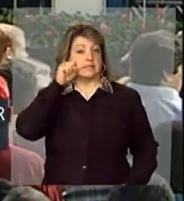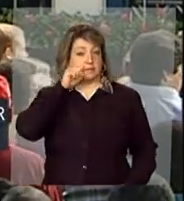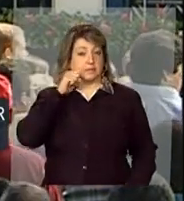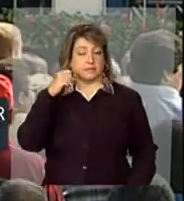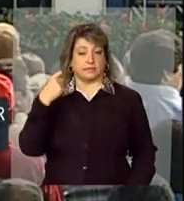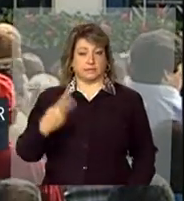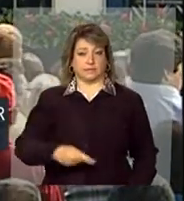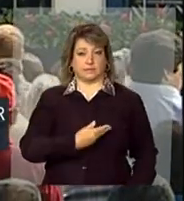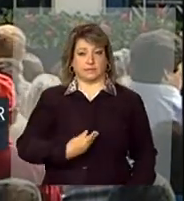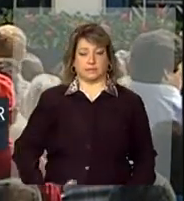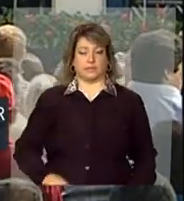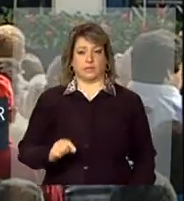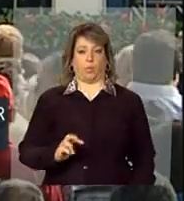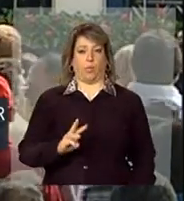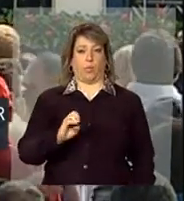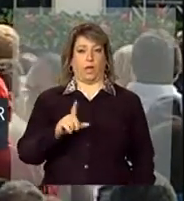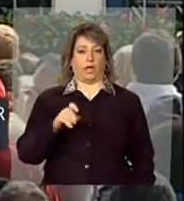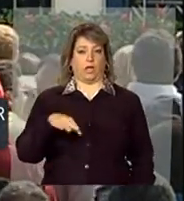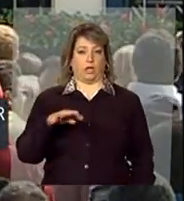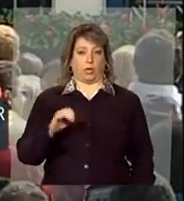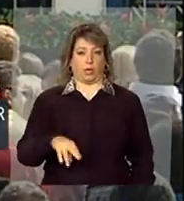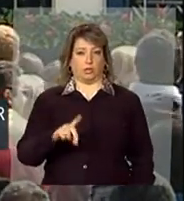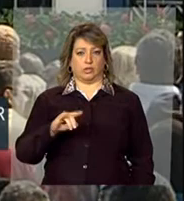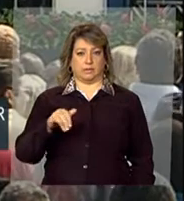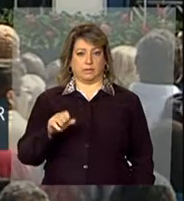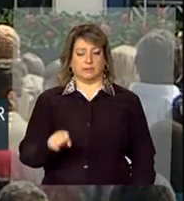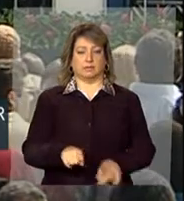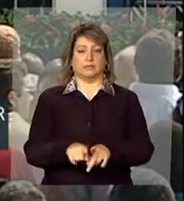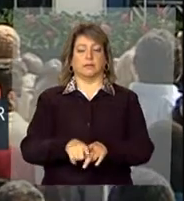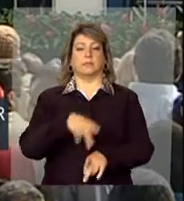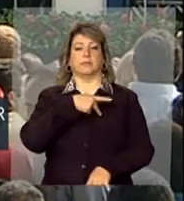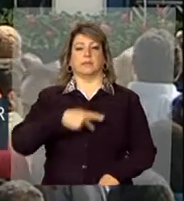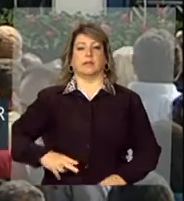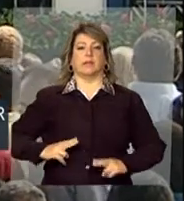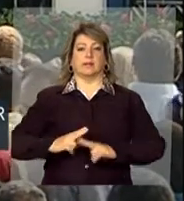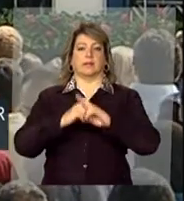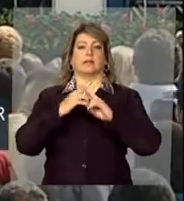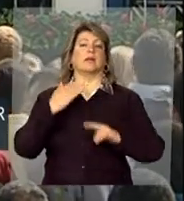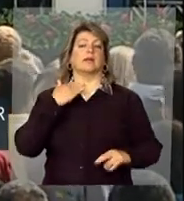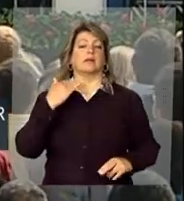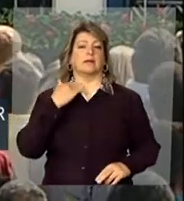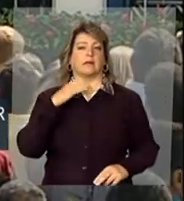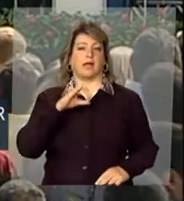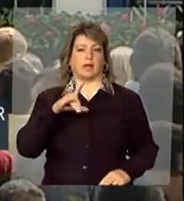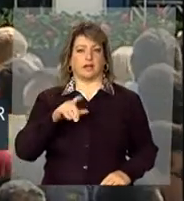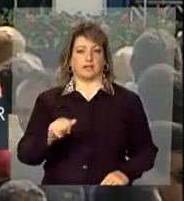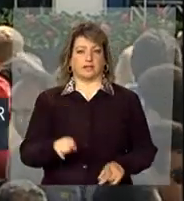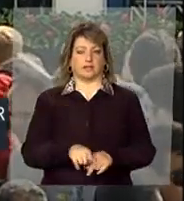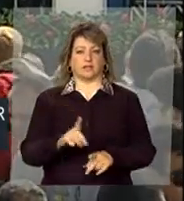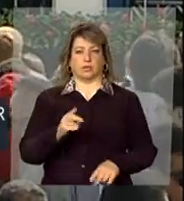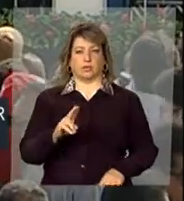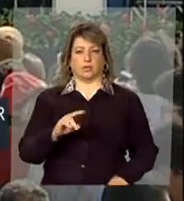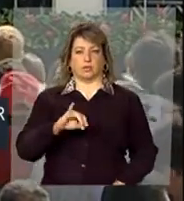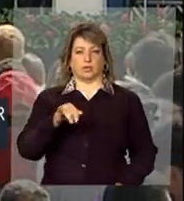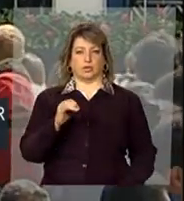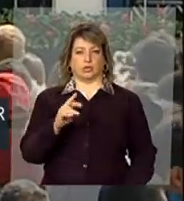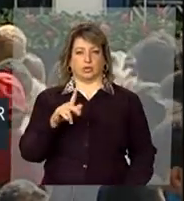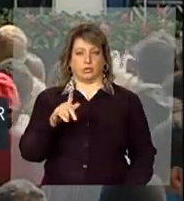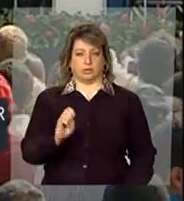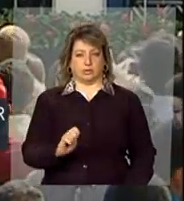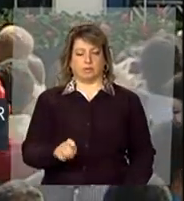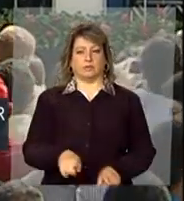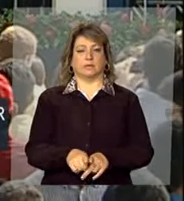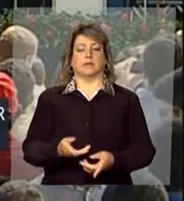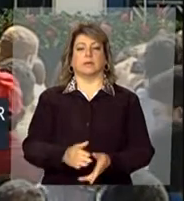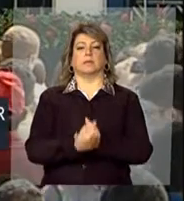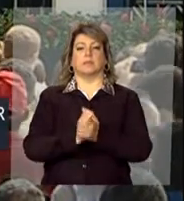República, Wellington Dias, presidente da Caixa Econômica Federal, doutor Jorge Hereda,